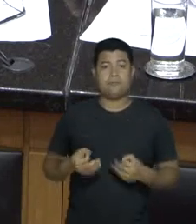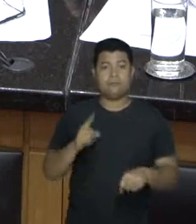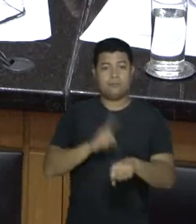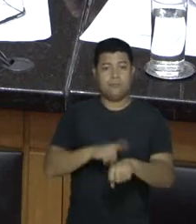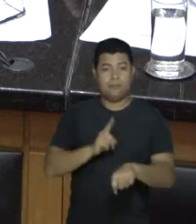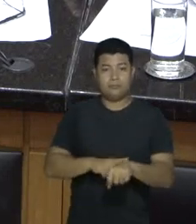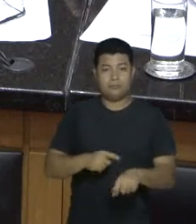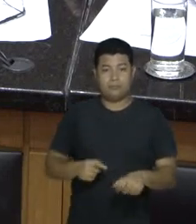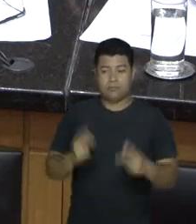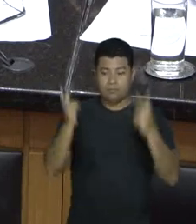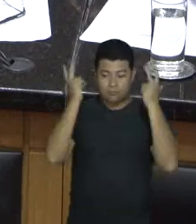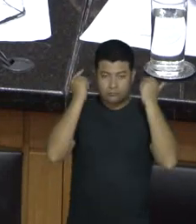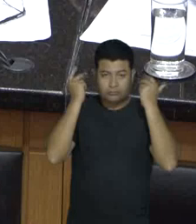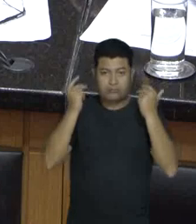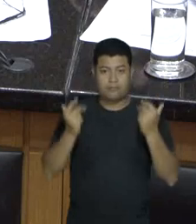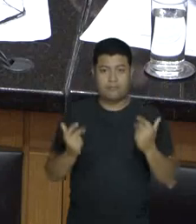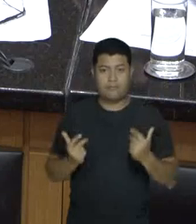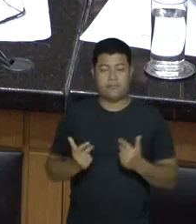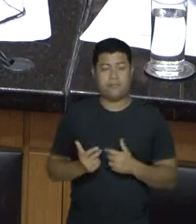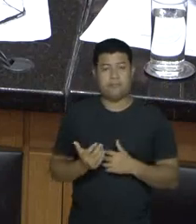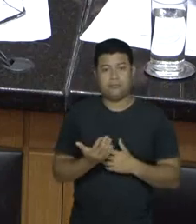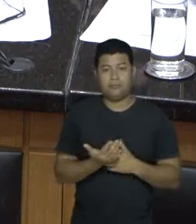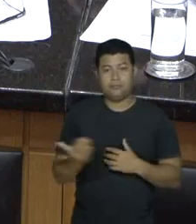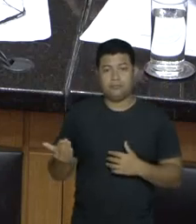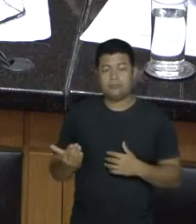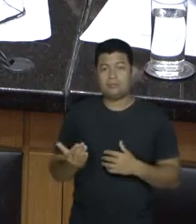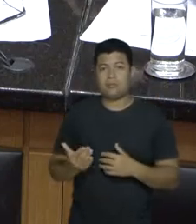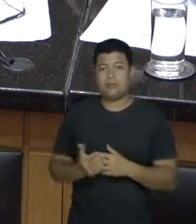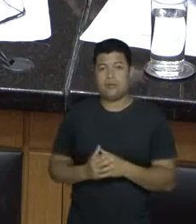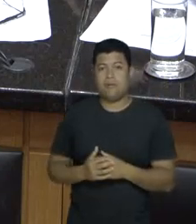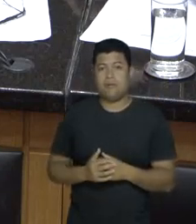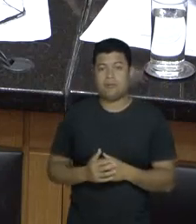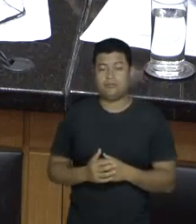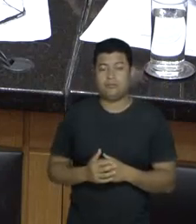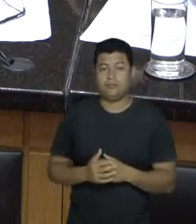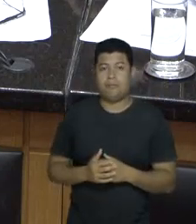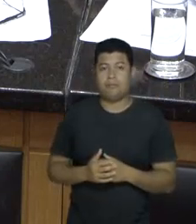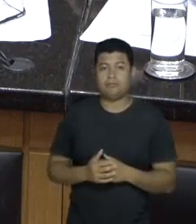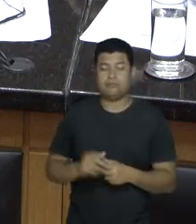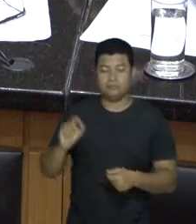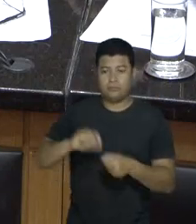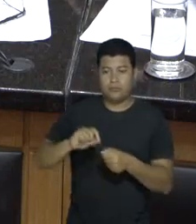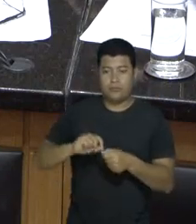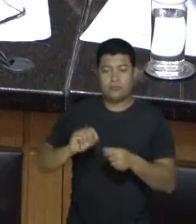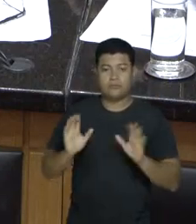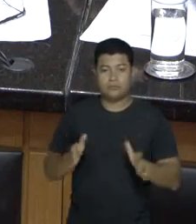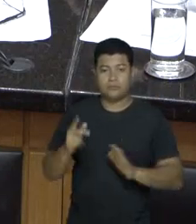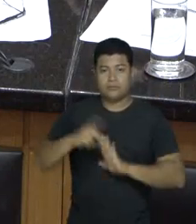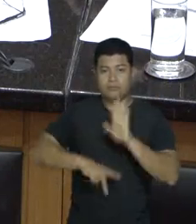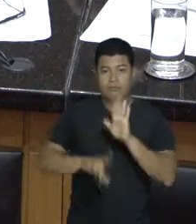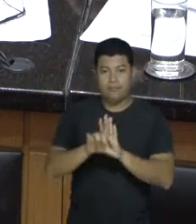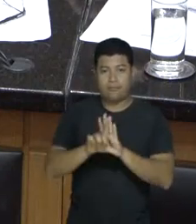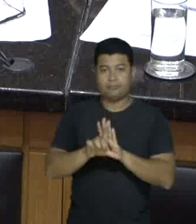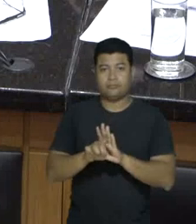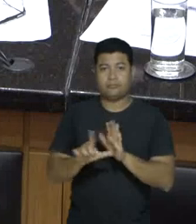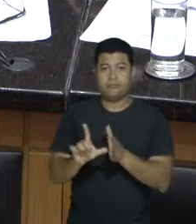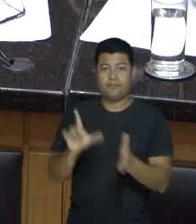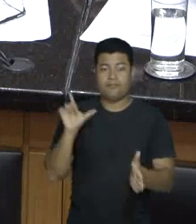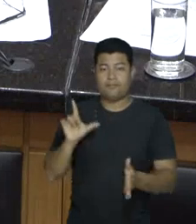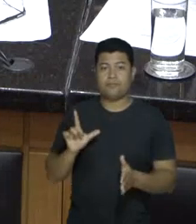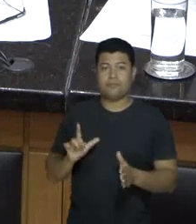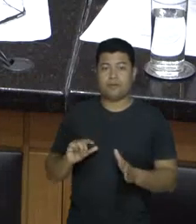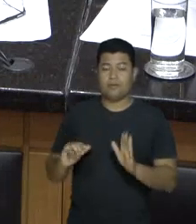normal. Licenciamento de um forno, licenciamento da indústria. Foi feito isso, foi feito projeto de lei. E antes foi publicada